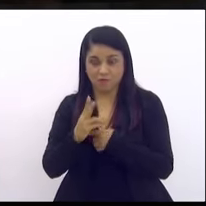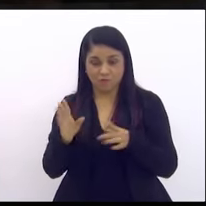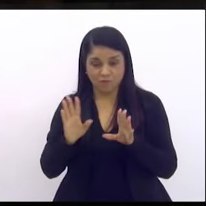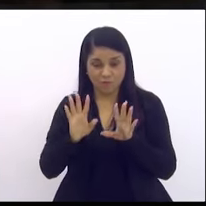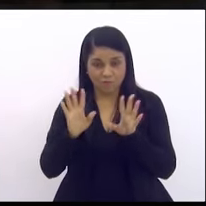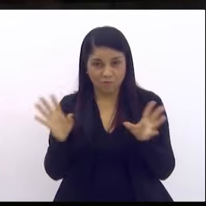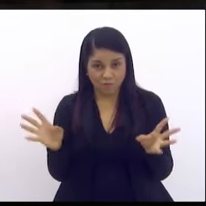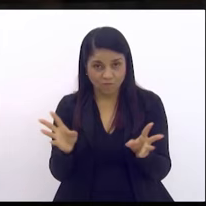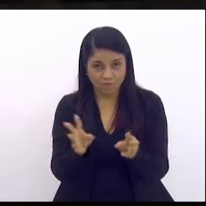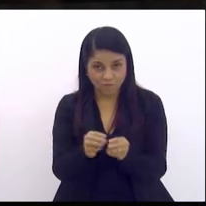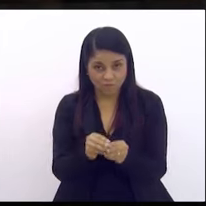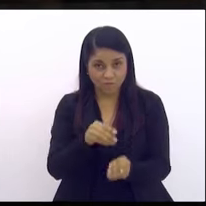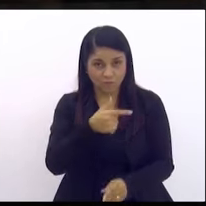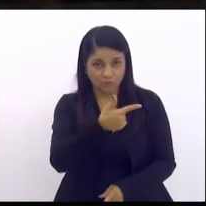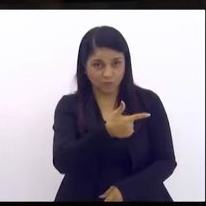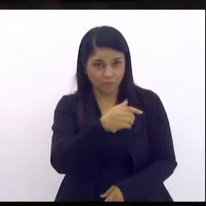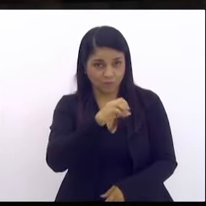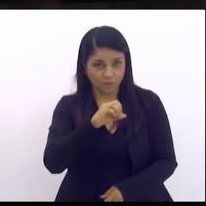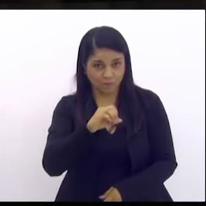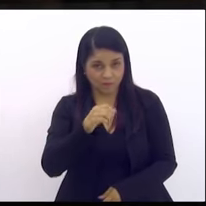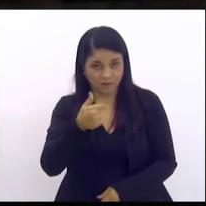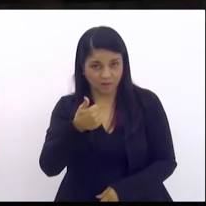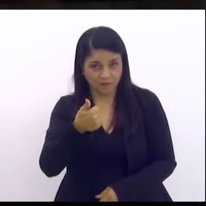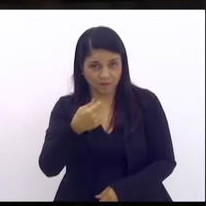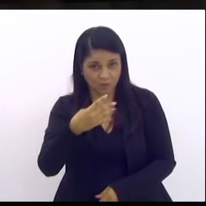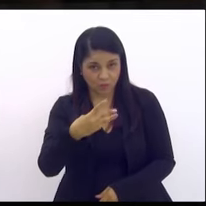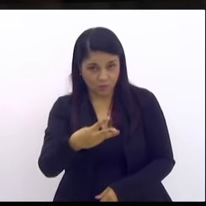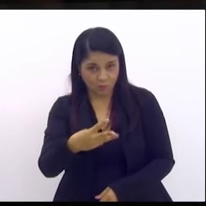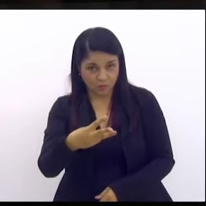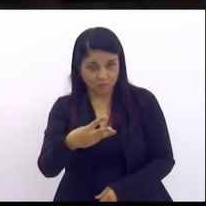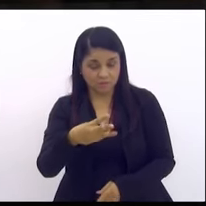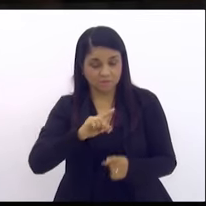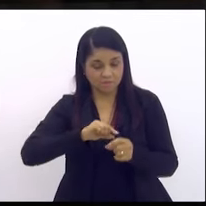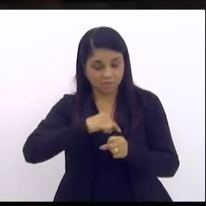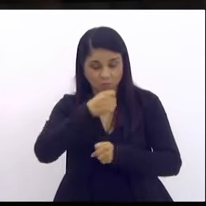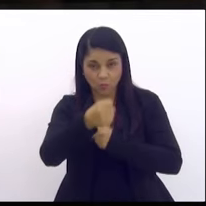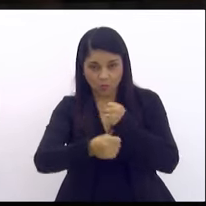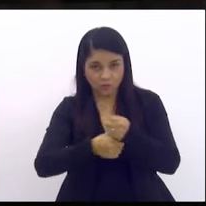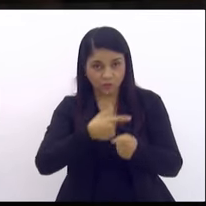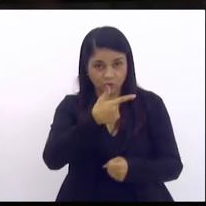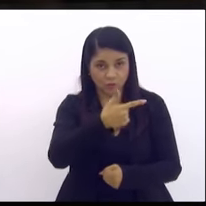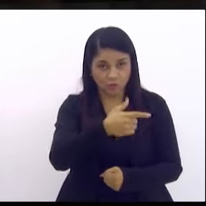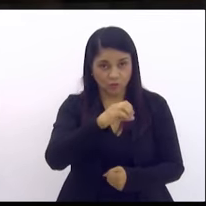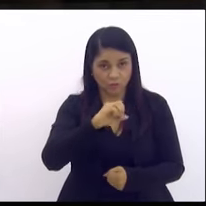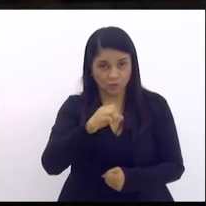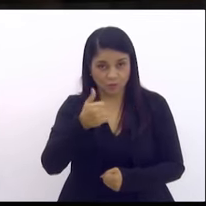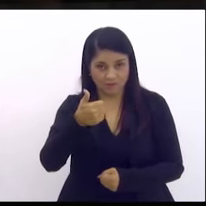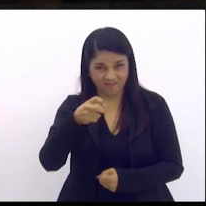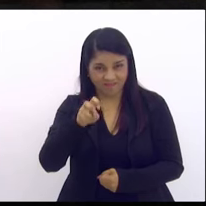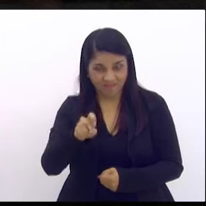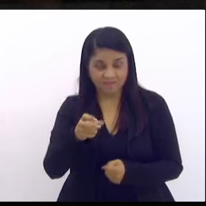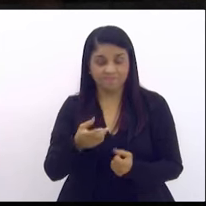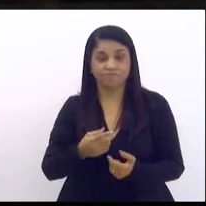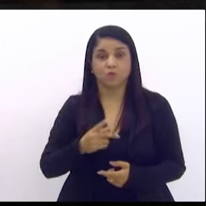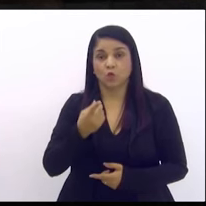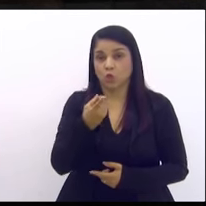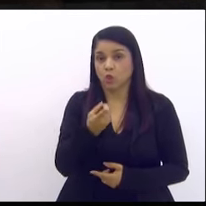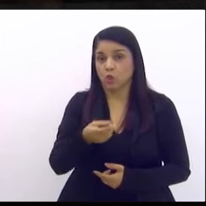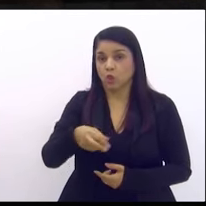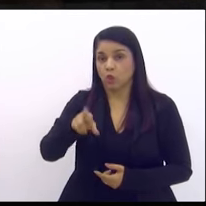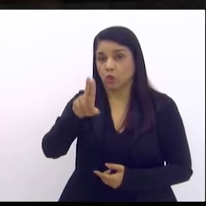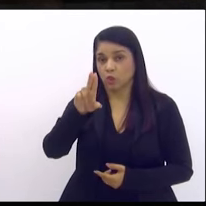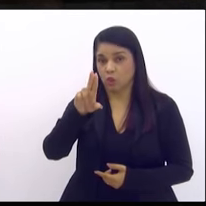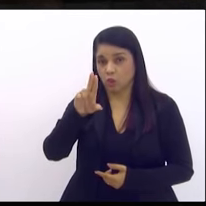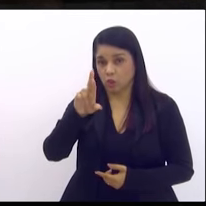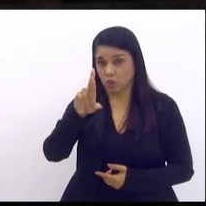14 veio para 15 o dólar tava lá na ordem dos 30 dólar o barril e